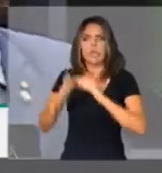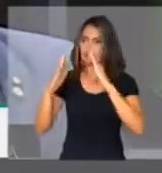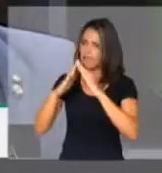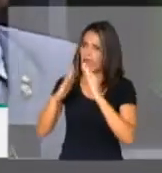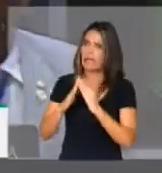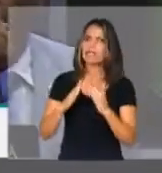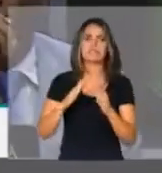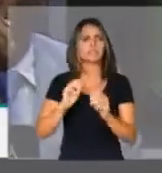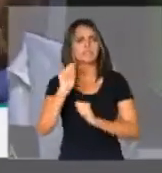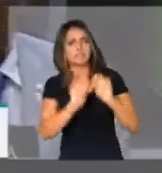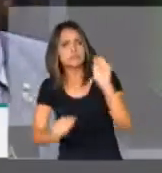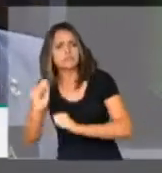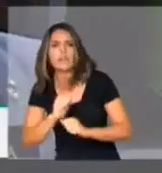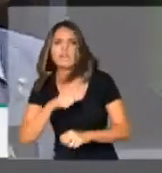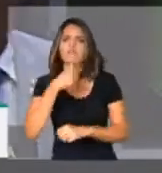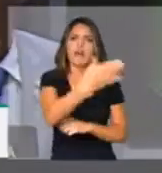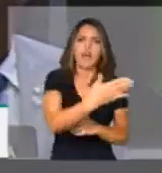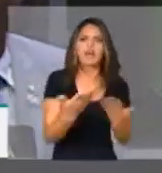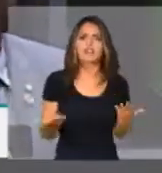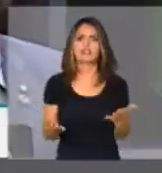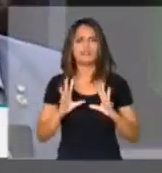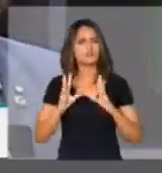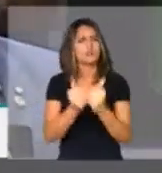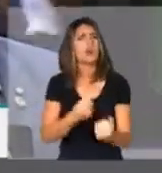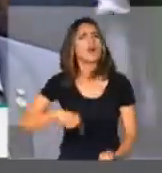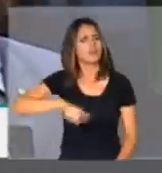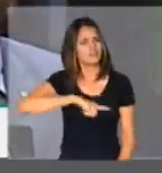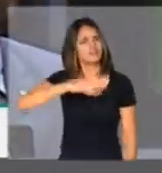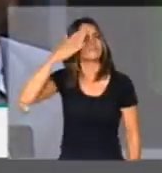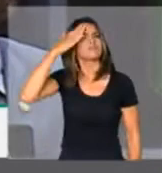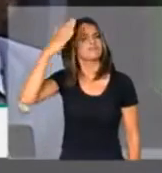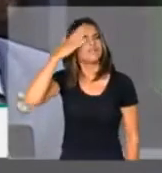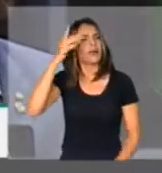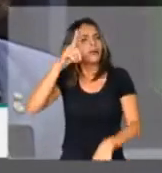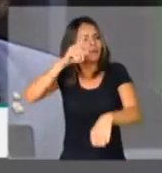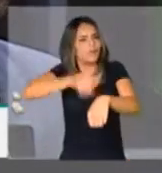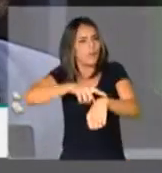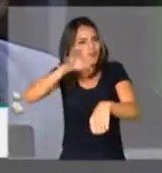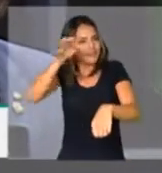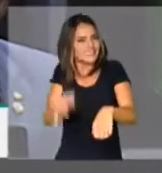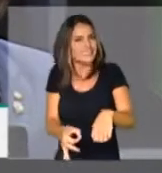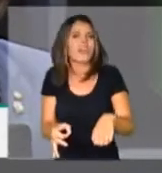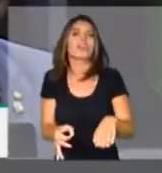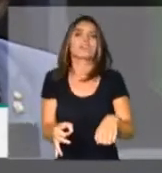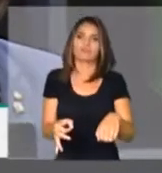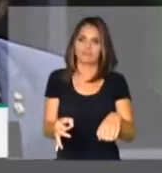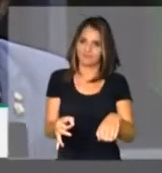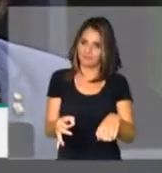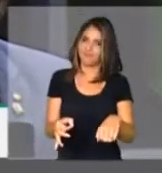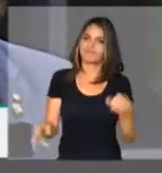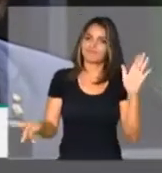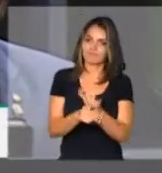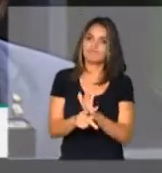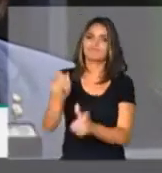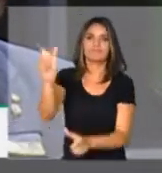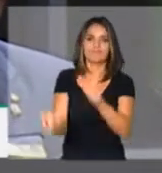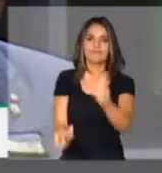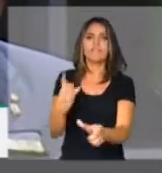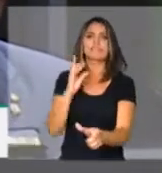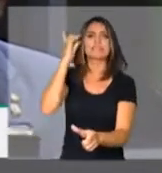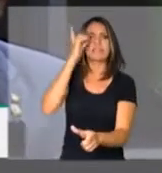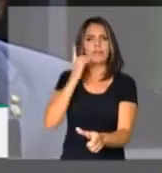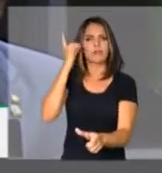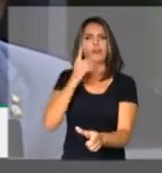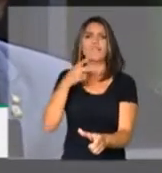disso tudo e vocês vão ver que na hora H, os próprios parlamentares que